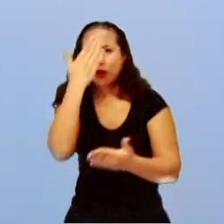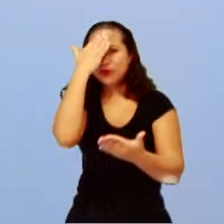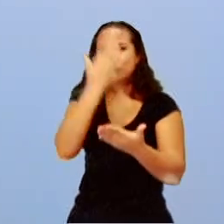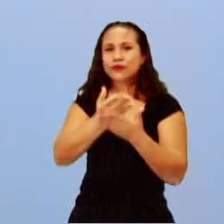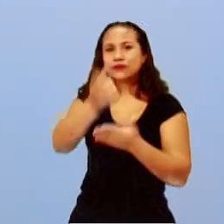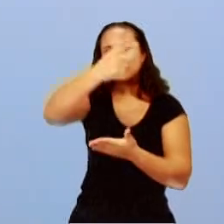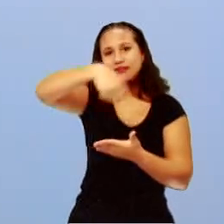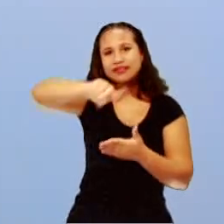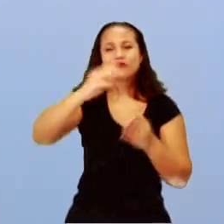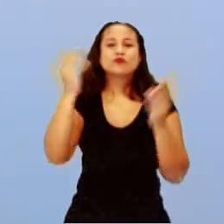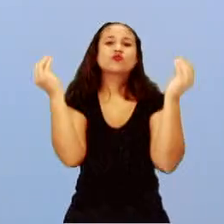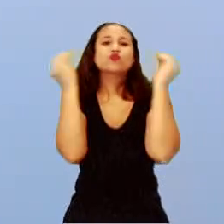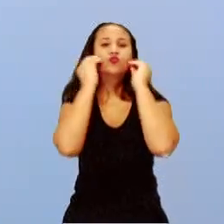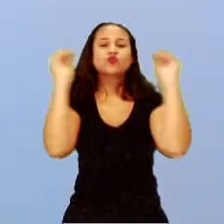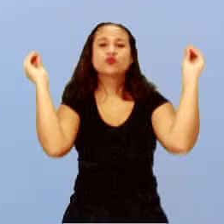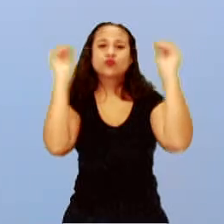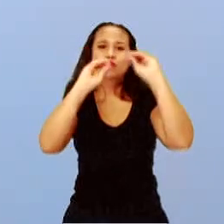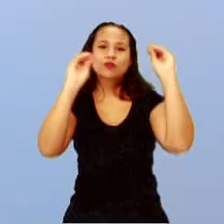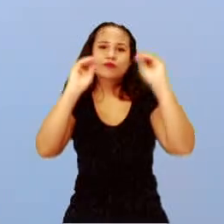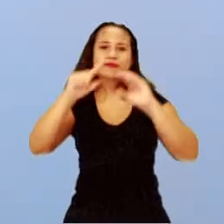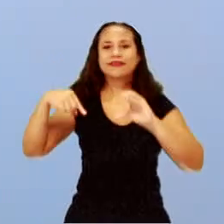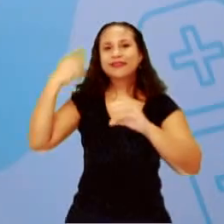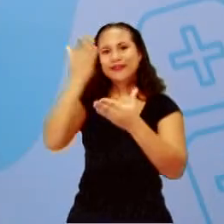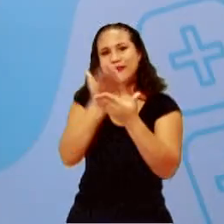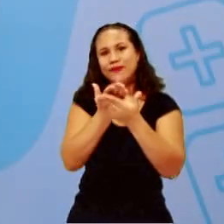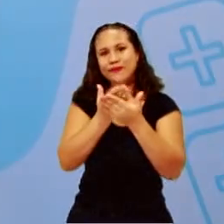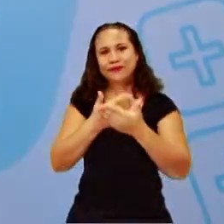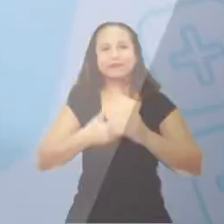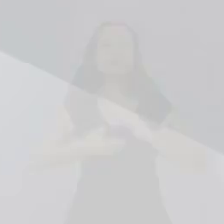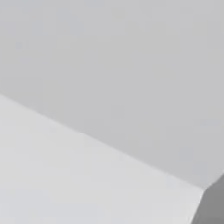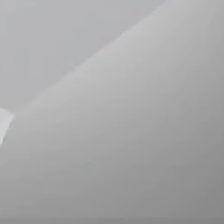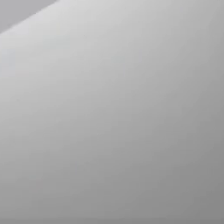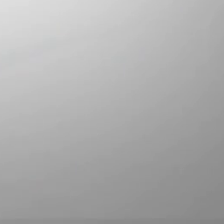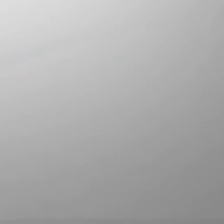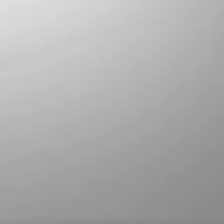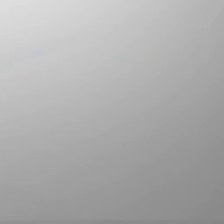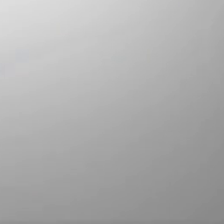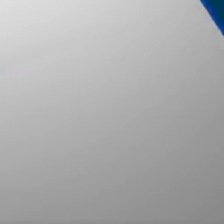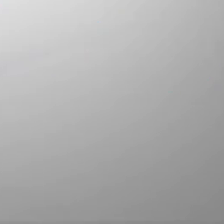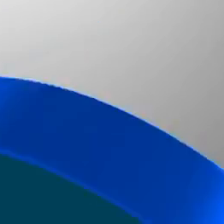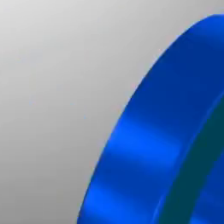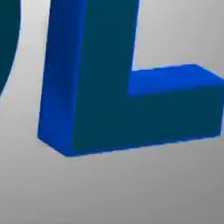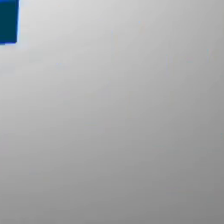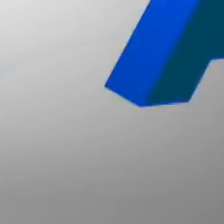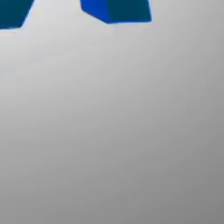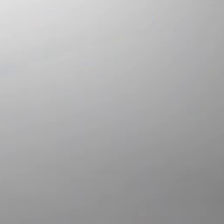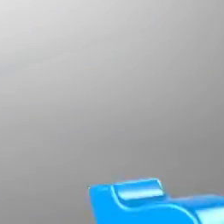Vamos lá? Um beijo, até a próxima aula.